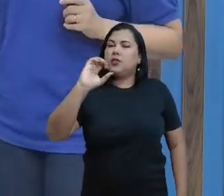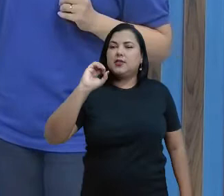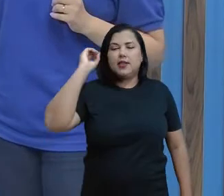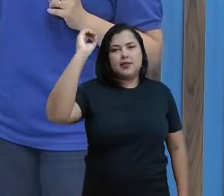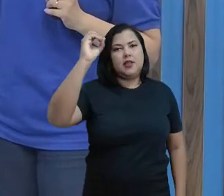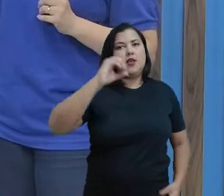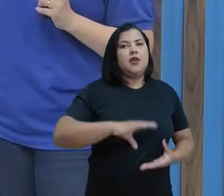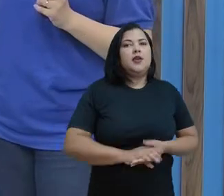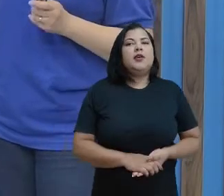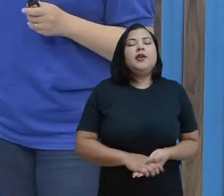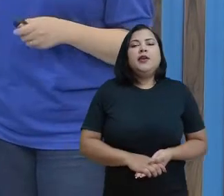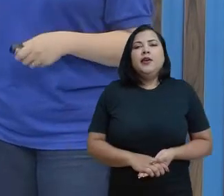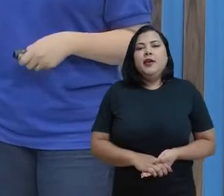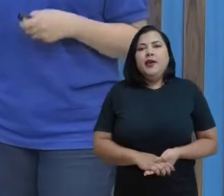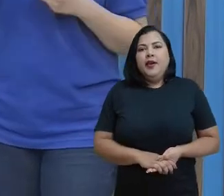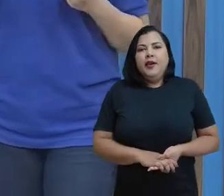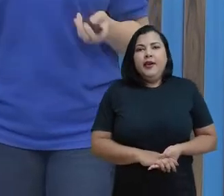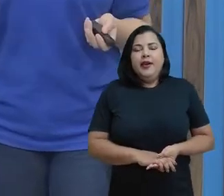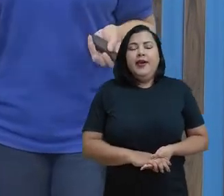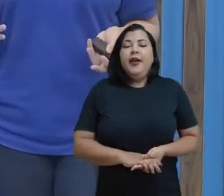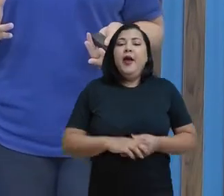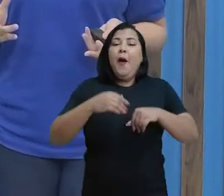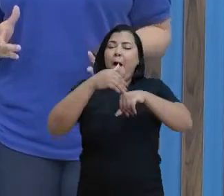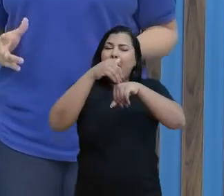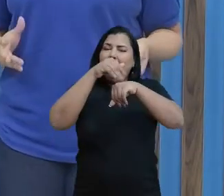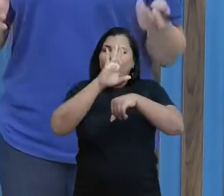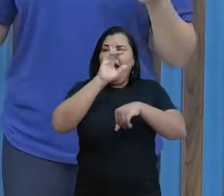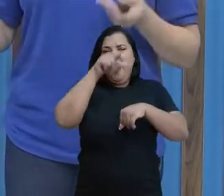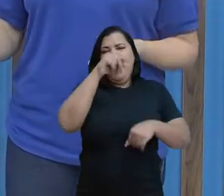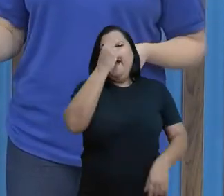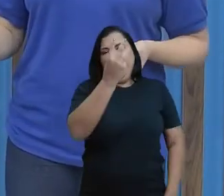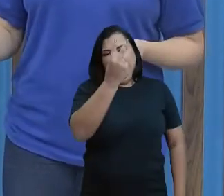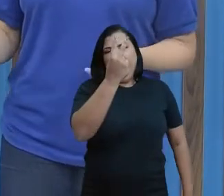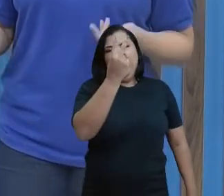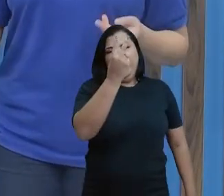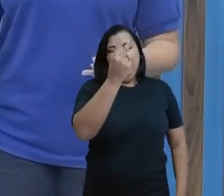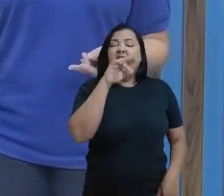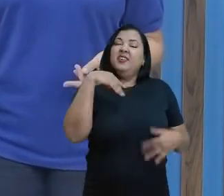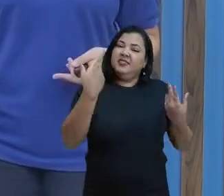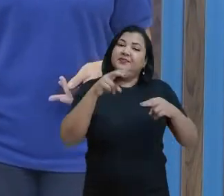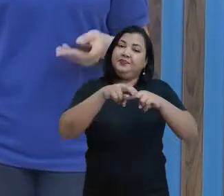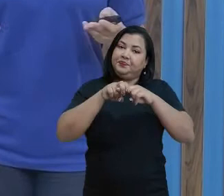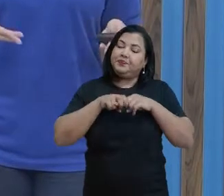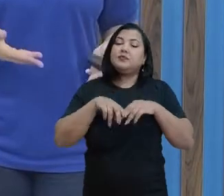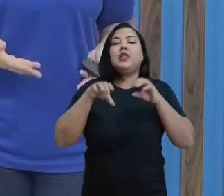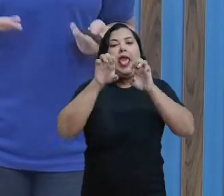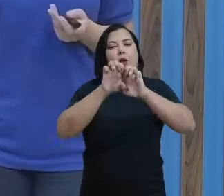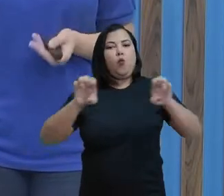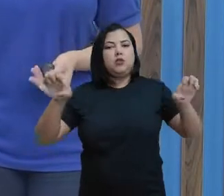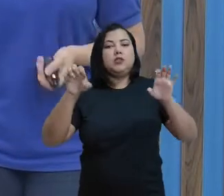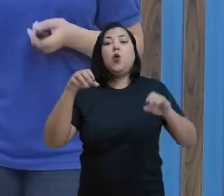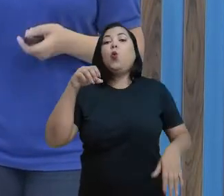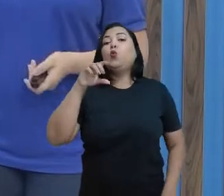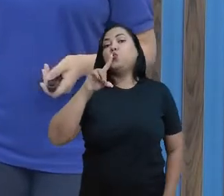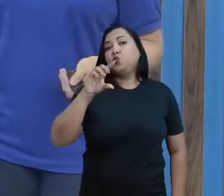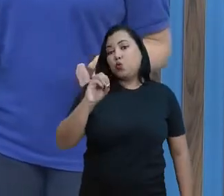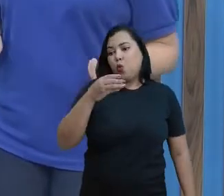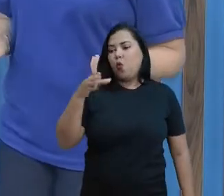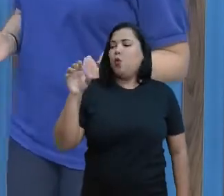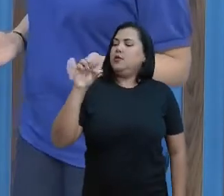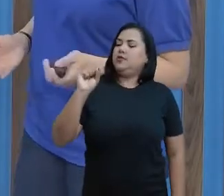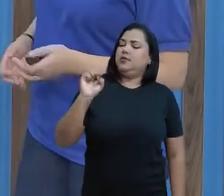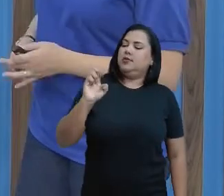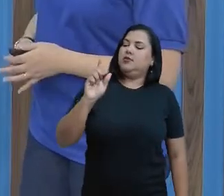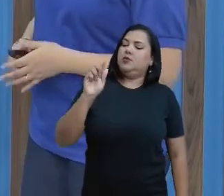zero. Então, 2, 1 e 0, o maior expoente que a gente tem é o 2. Por isso que se chama equação do segundo grau,